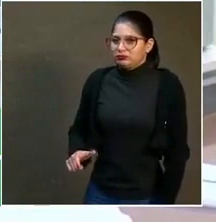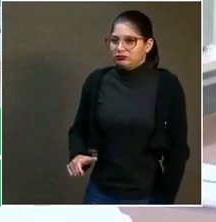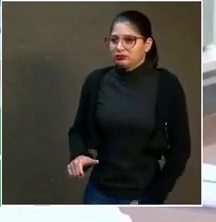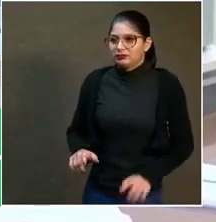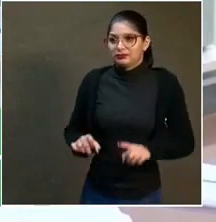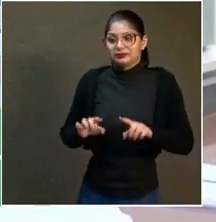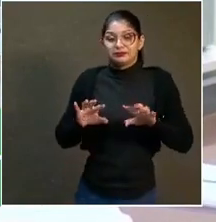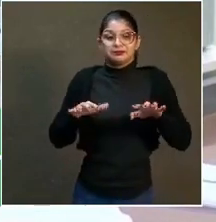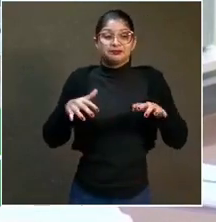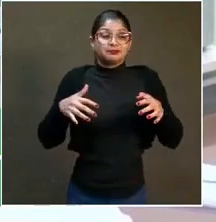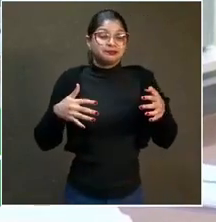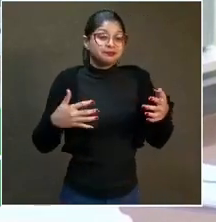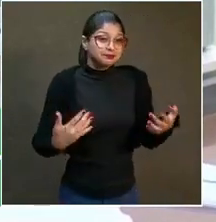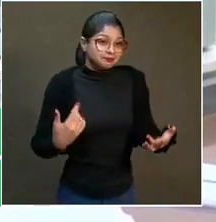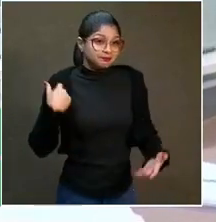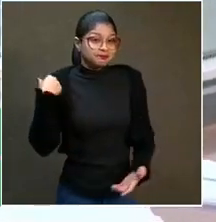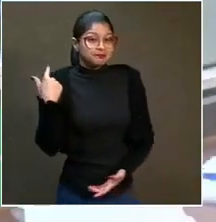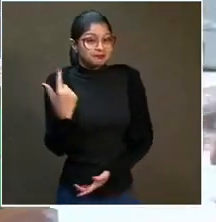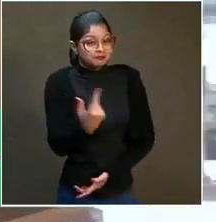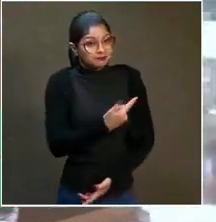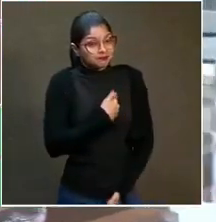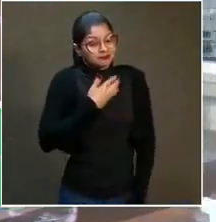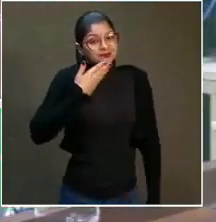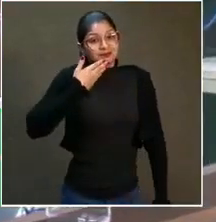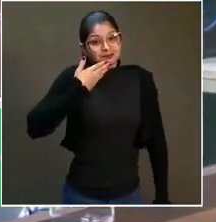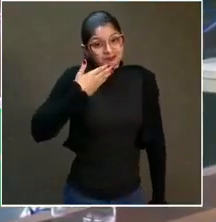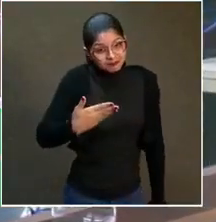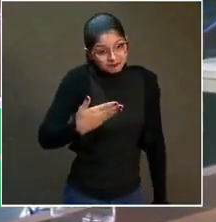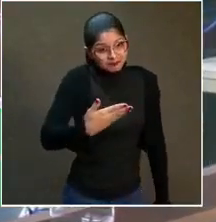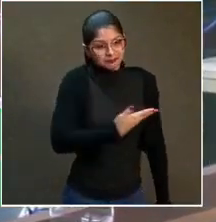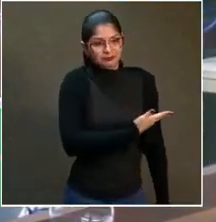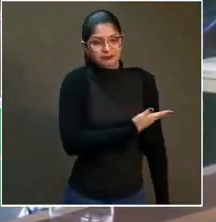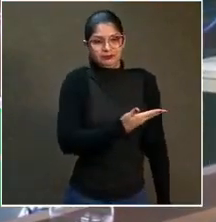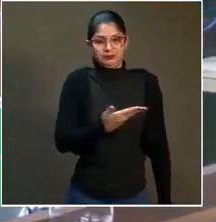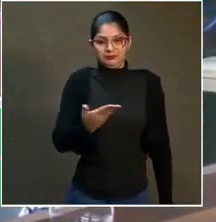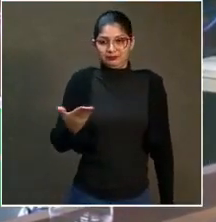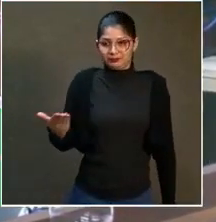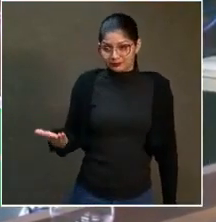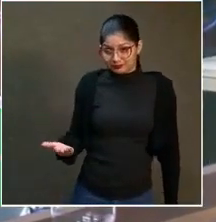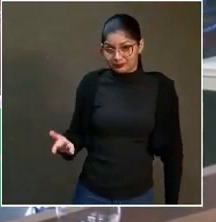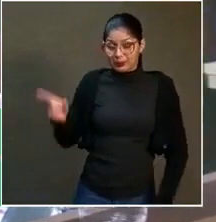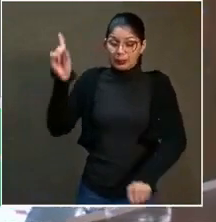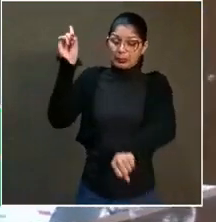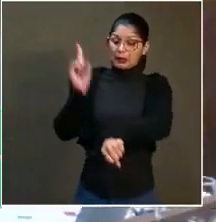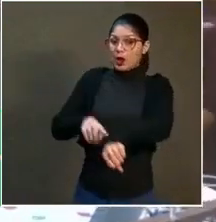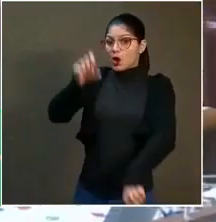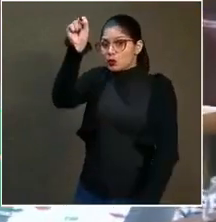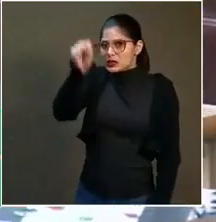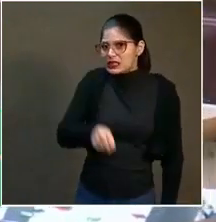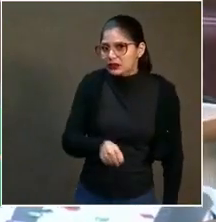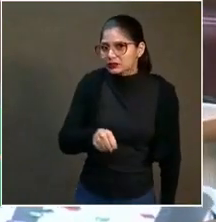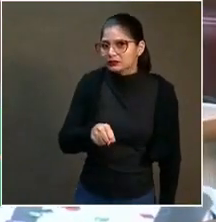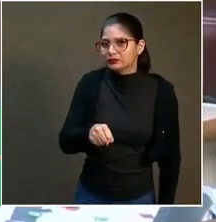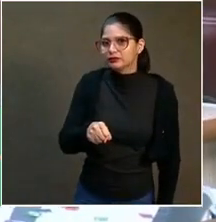E nós pedimos aqui para vossas excelências essa noite, que na hora de dizer sim,